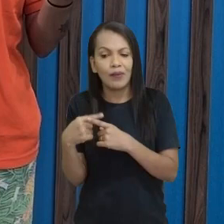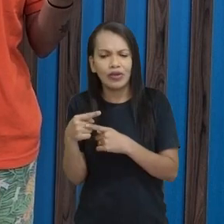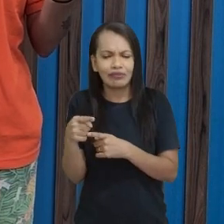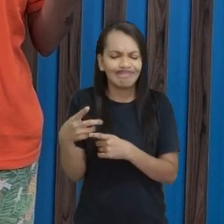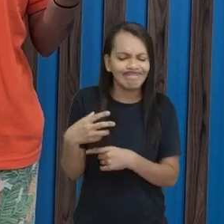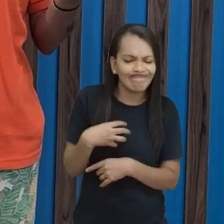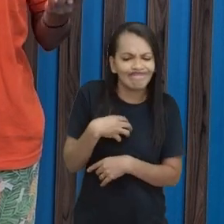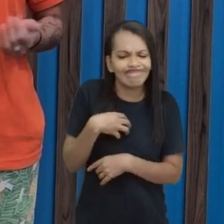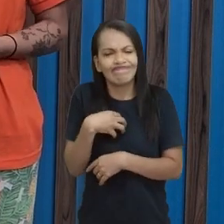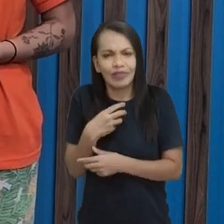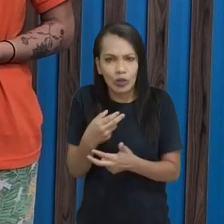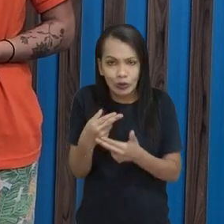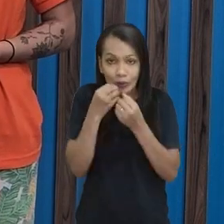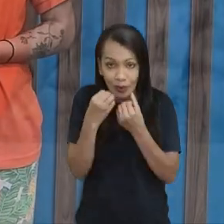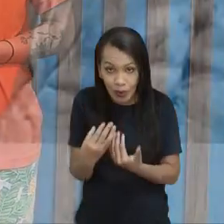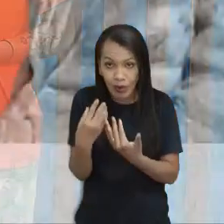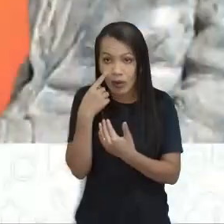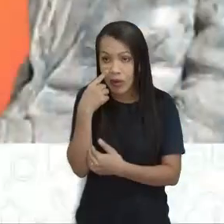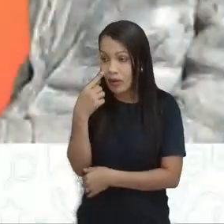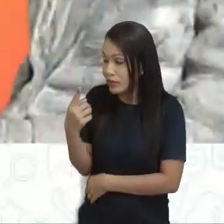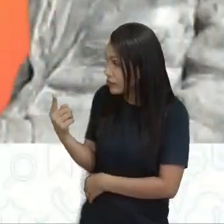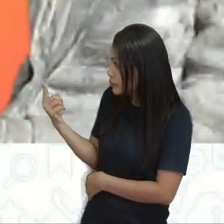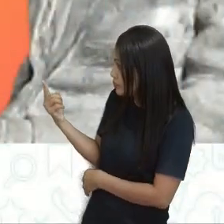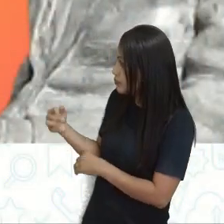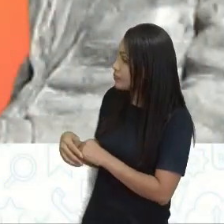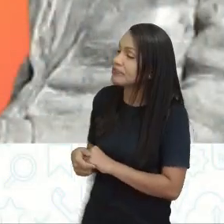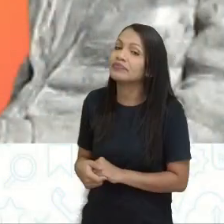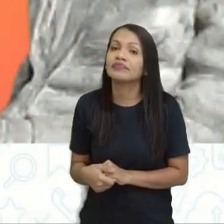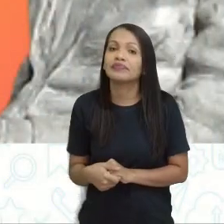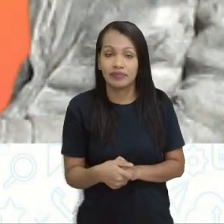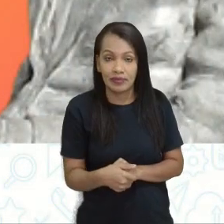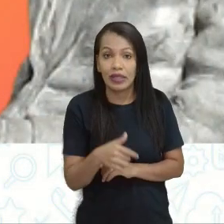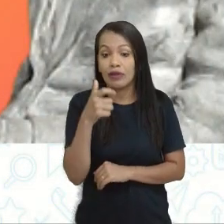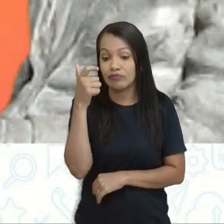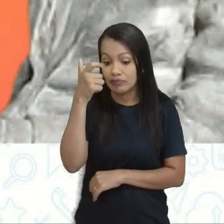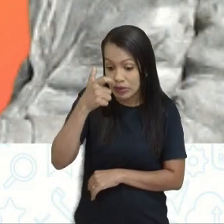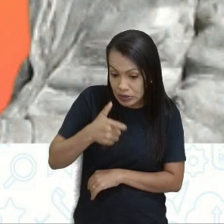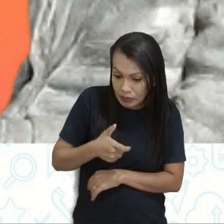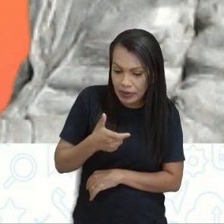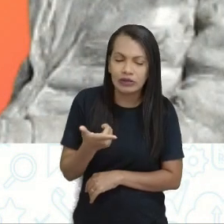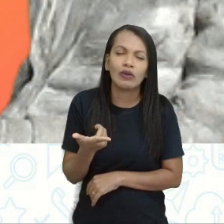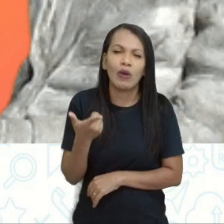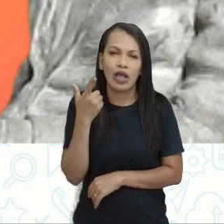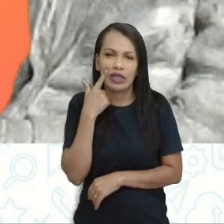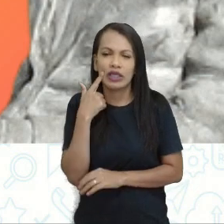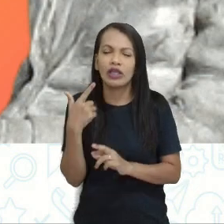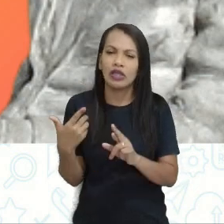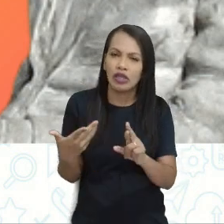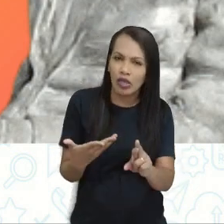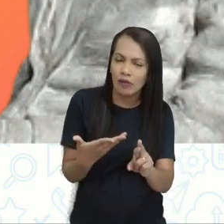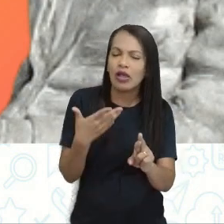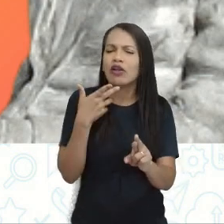Olha aí esses artistas, né, que retrataram esse rio. A gente vendo aí Manuel Bandeira,